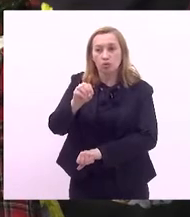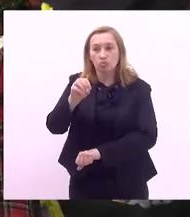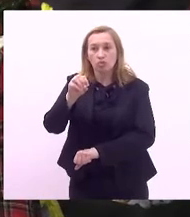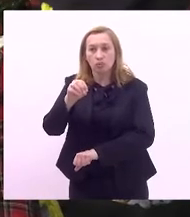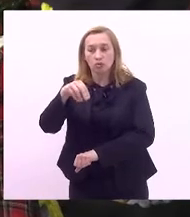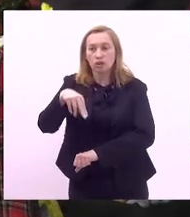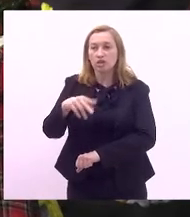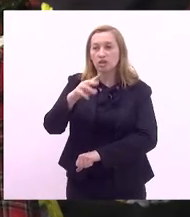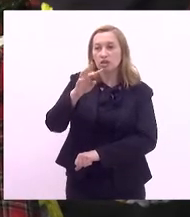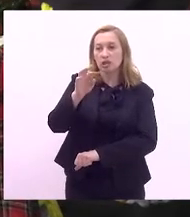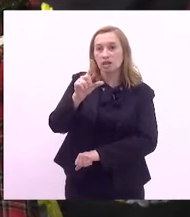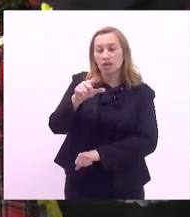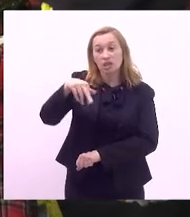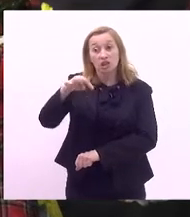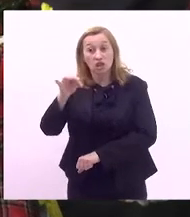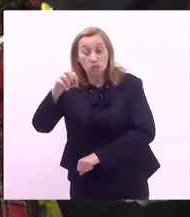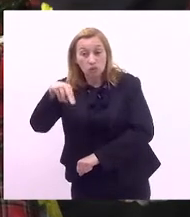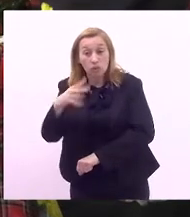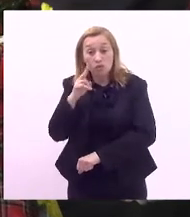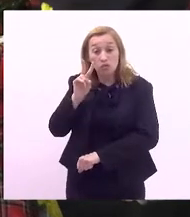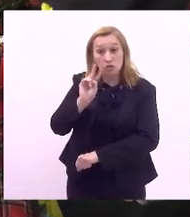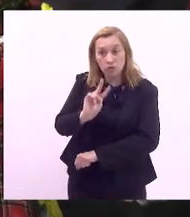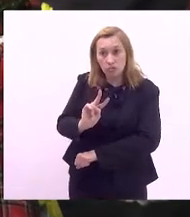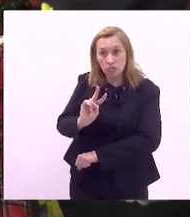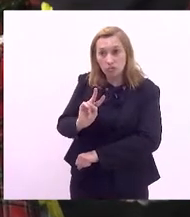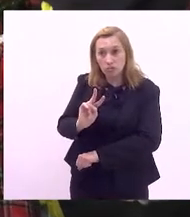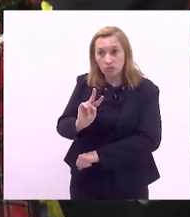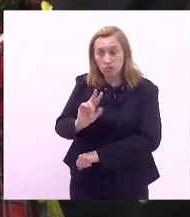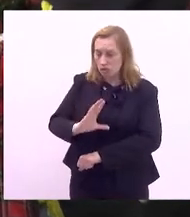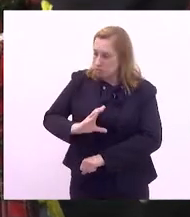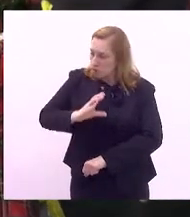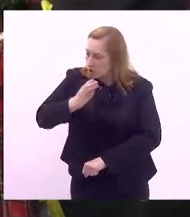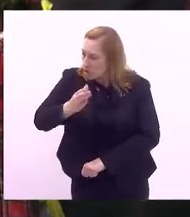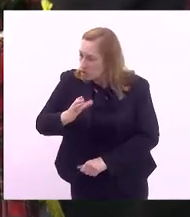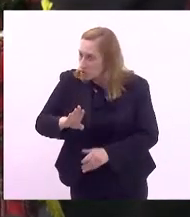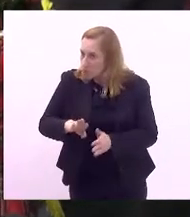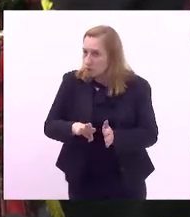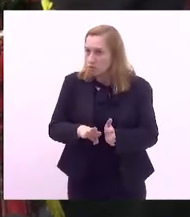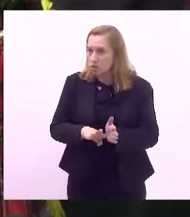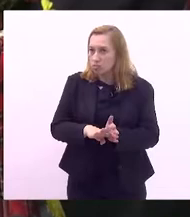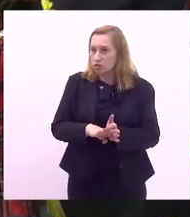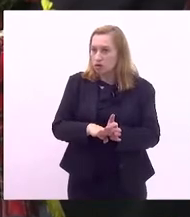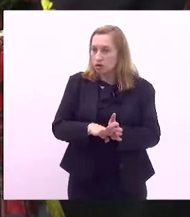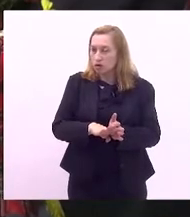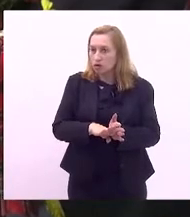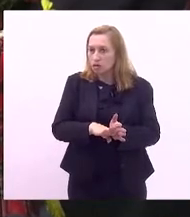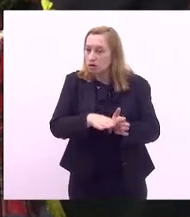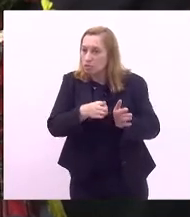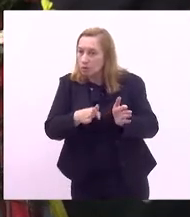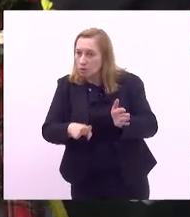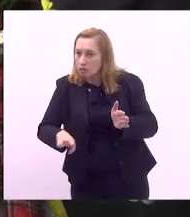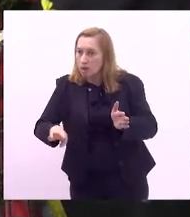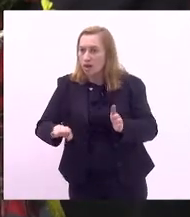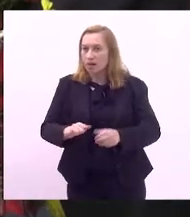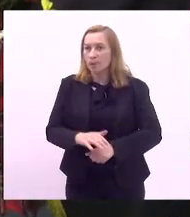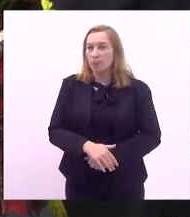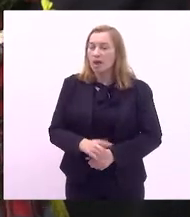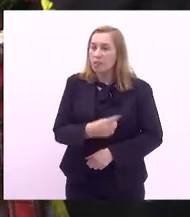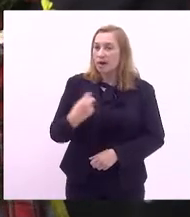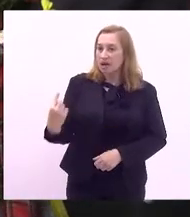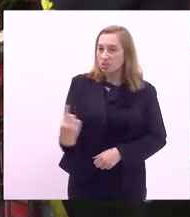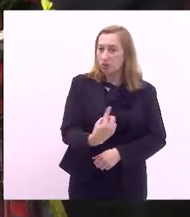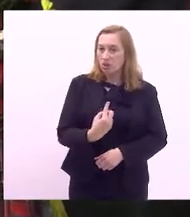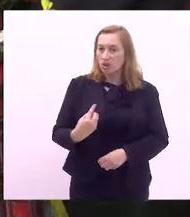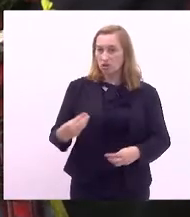E aí é esse O Lú a bravura do Mar parte pra se sim para nós